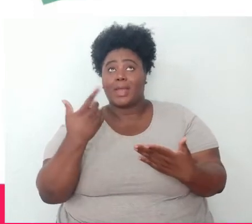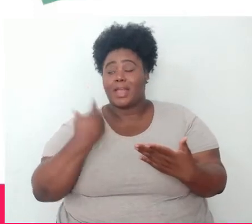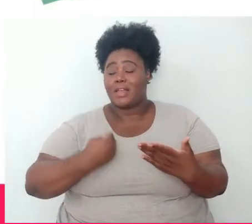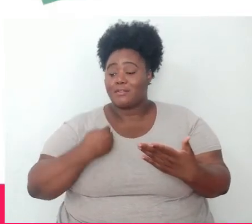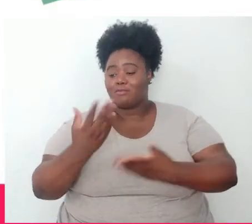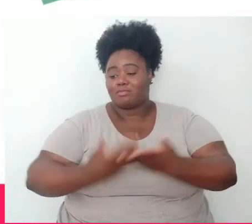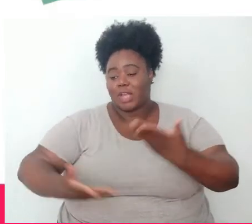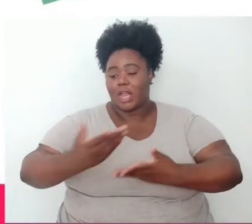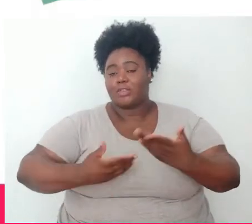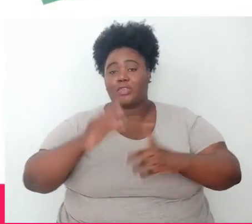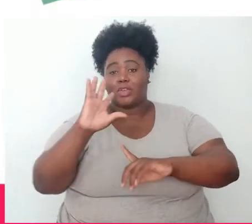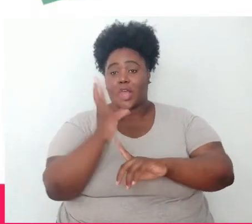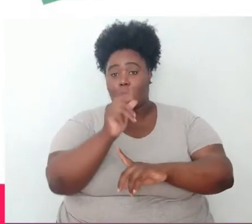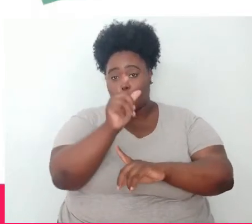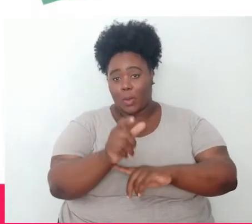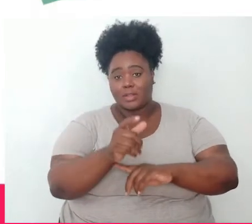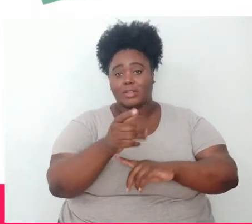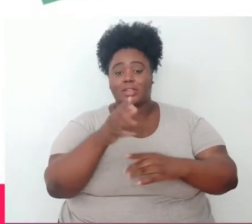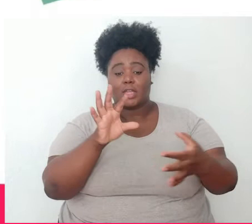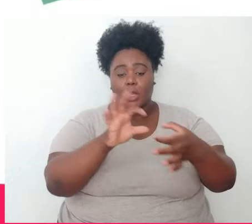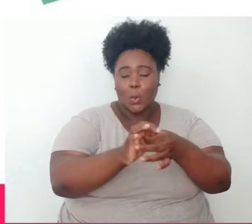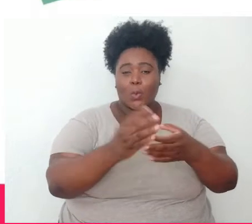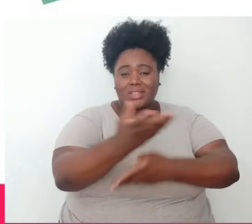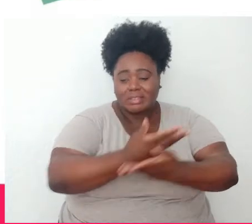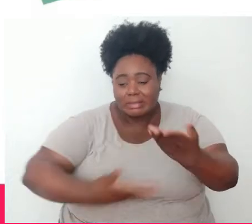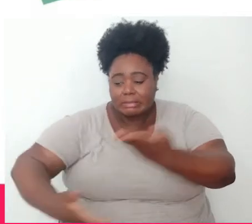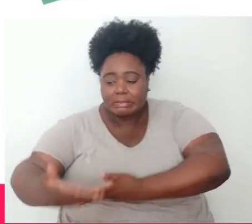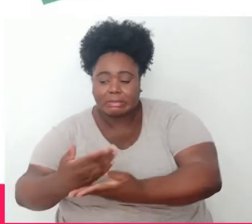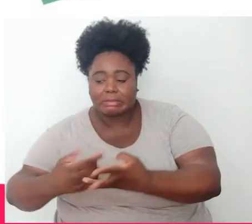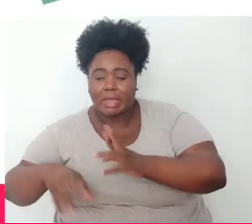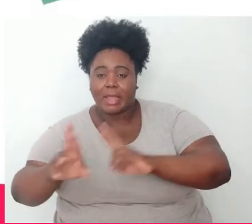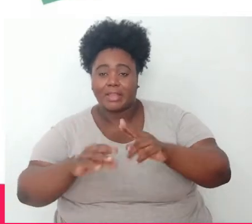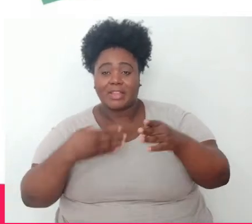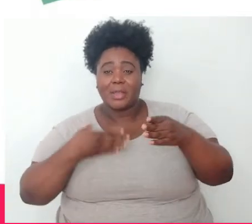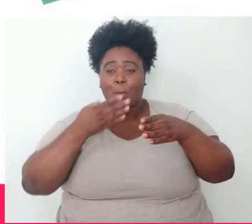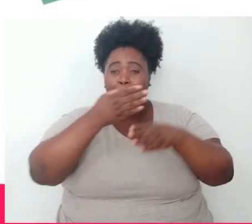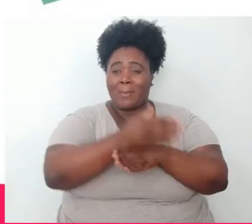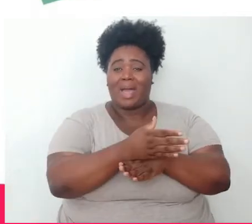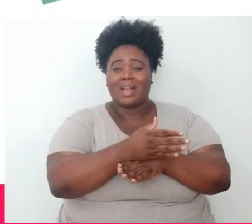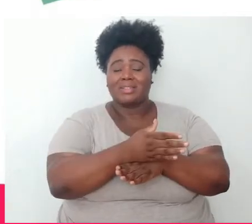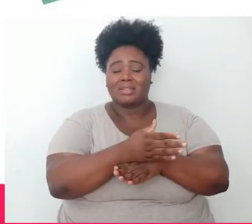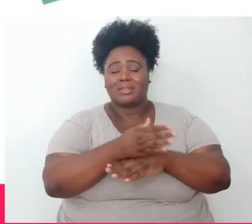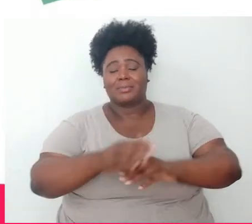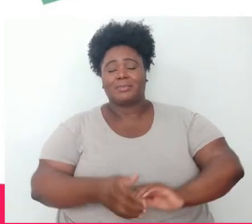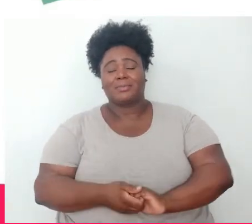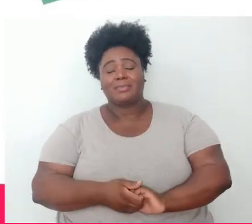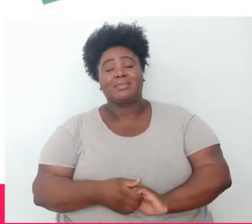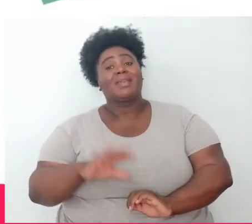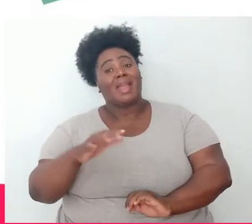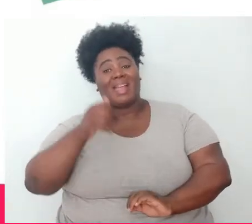fronteiras, que utilizam de intermedialidade, que cruzam as mídias, né?